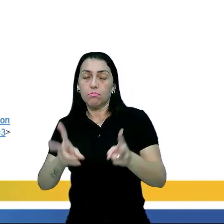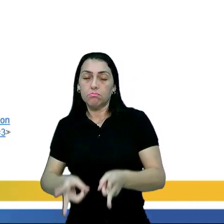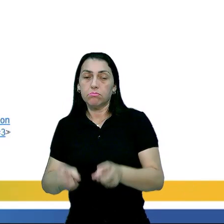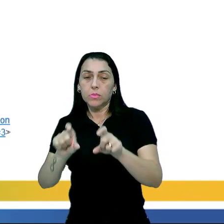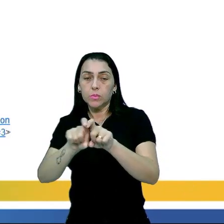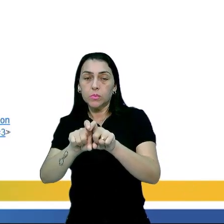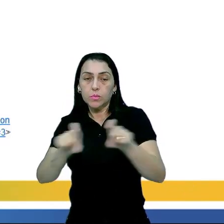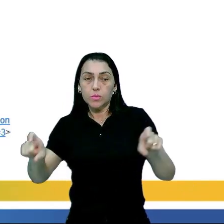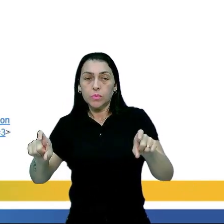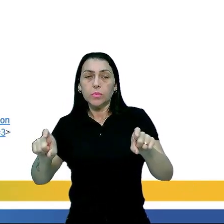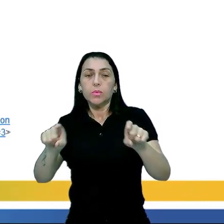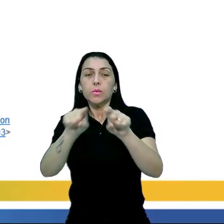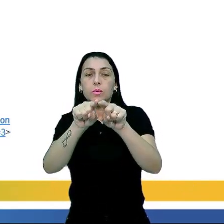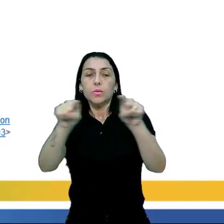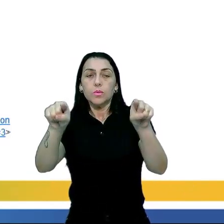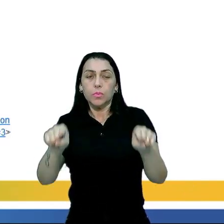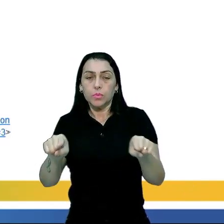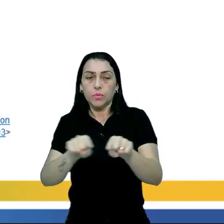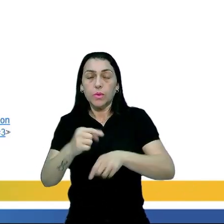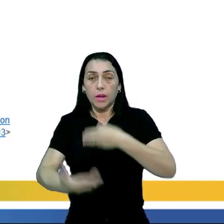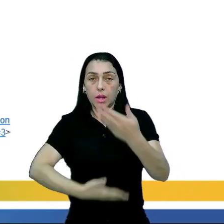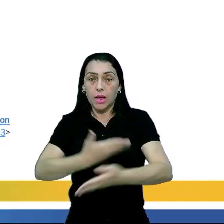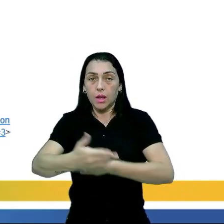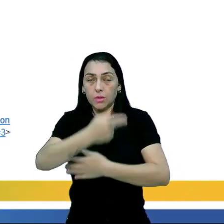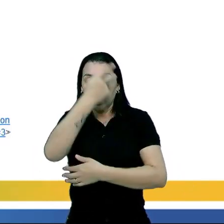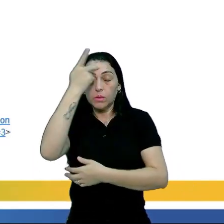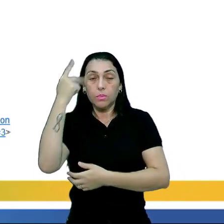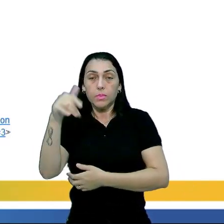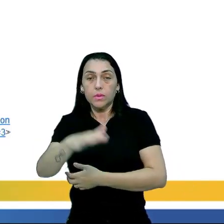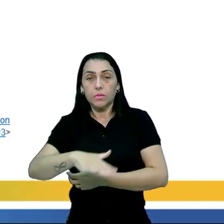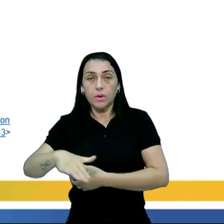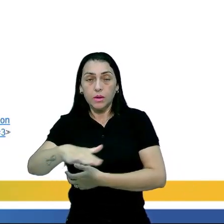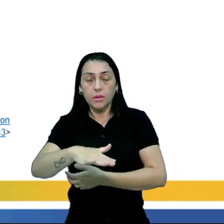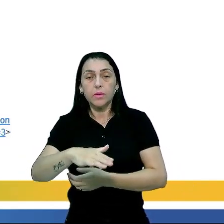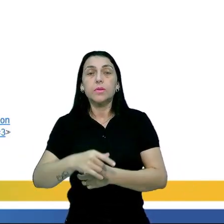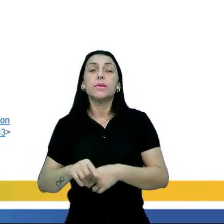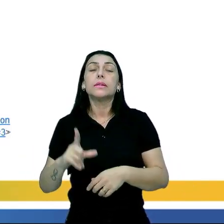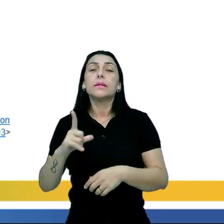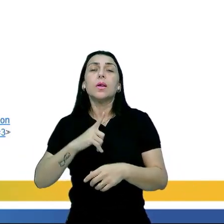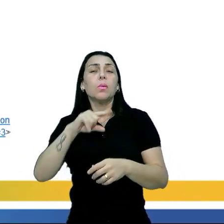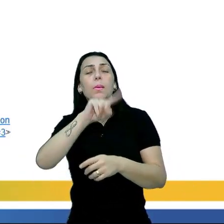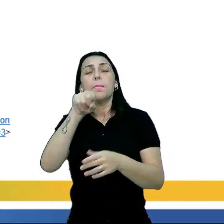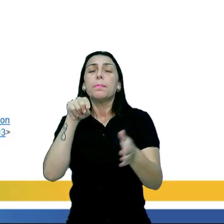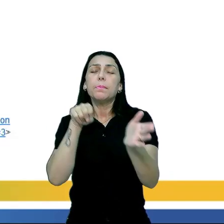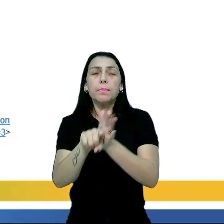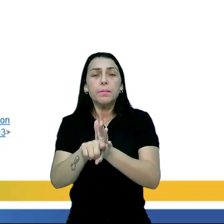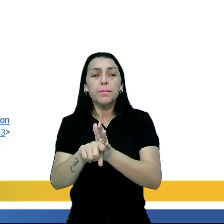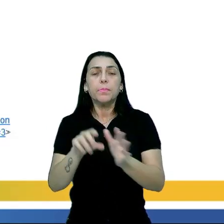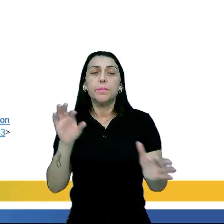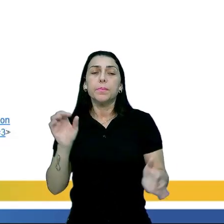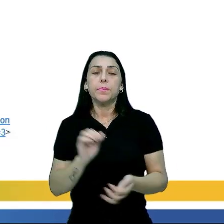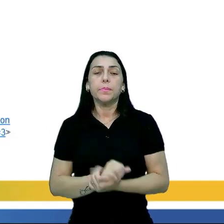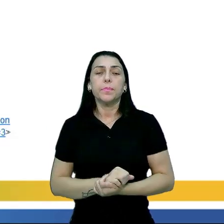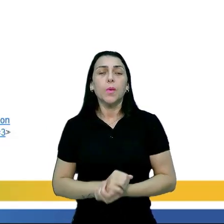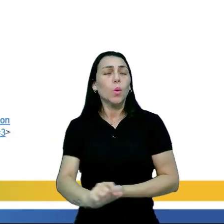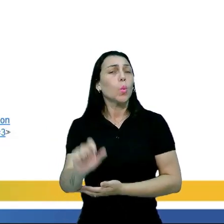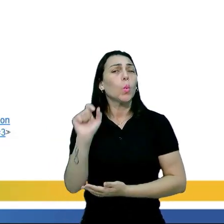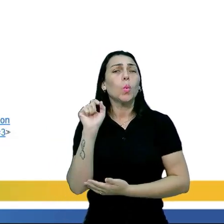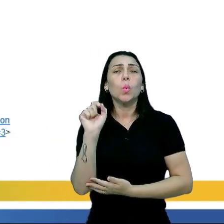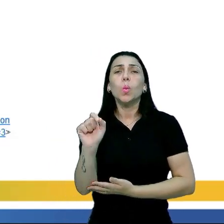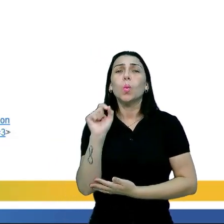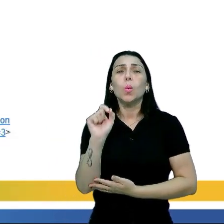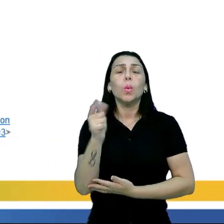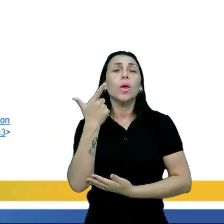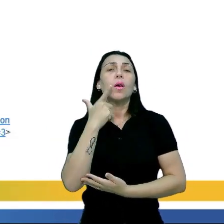Tá até num retângulo, relações pessoais. E tem uma perguntinha associada a isso. O que